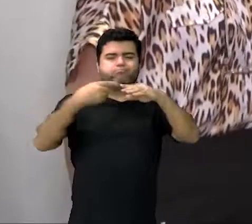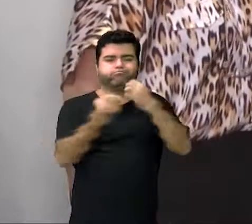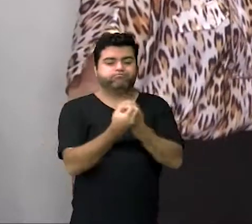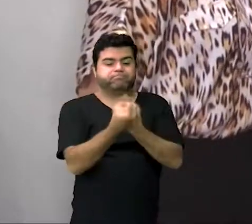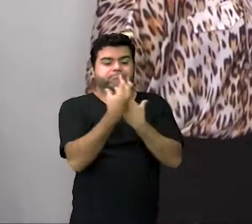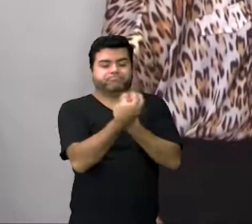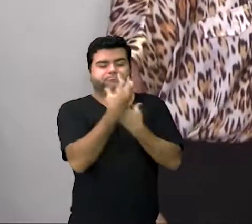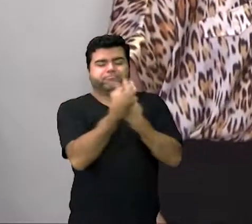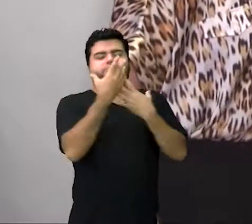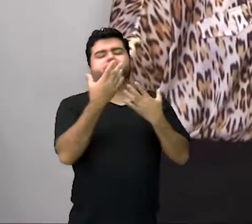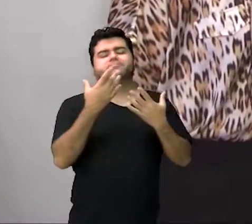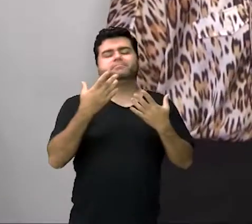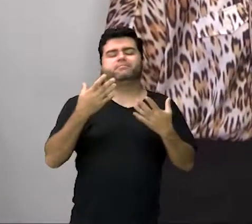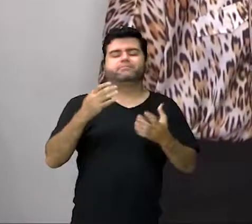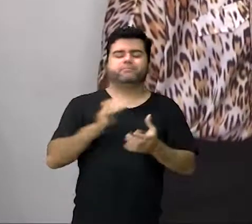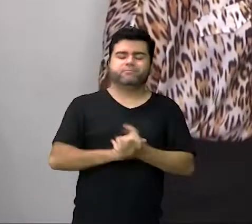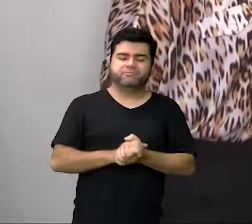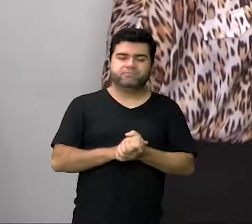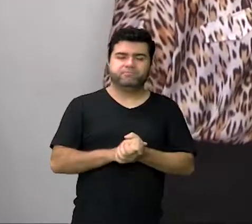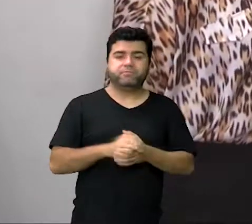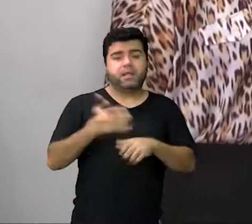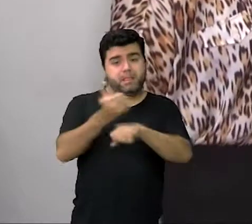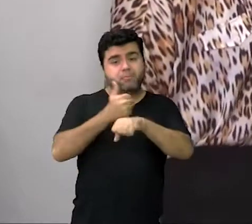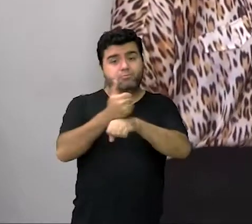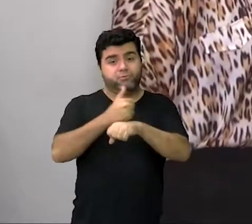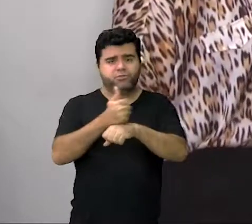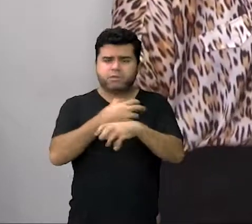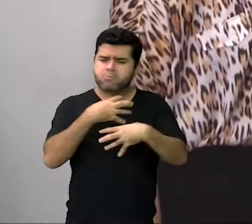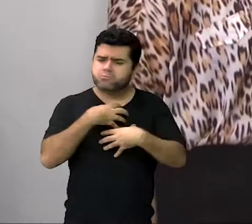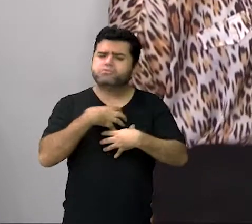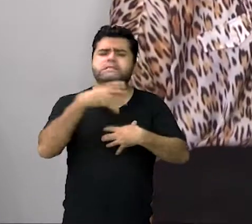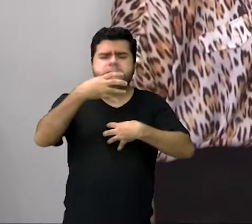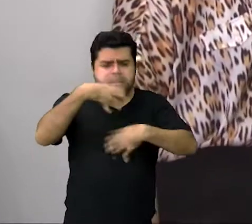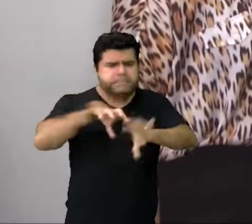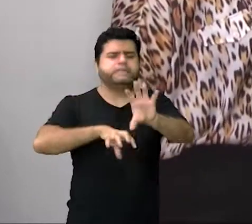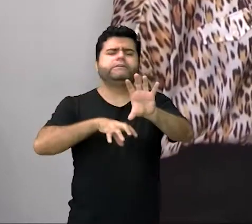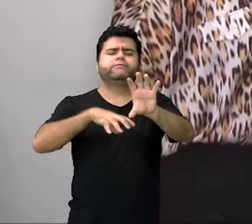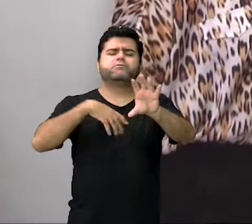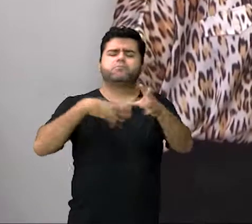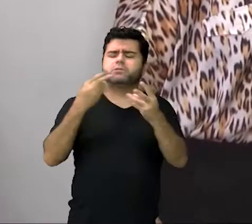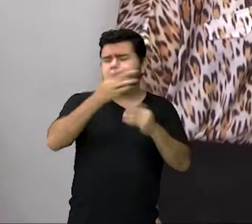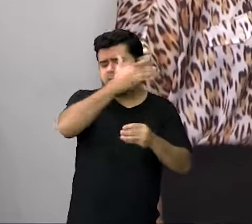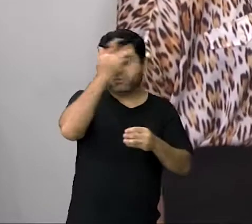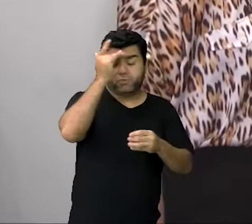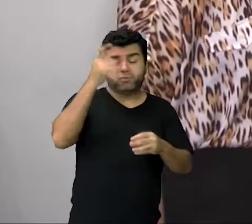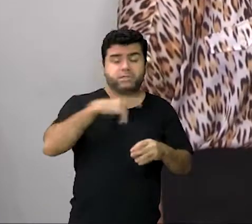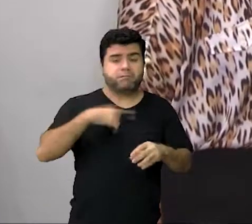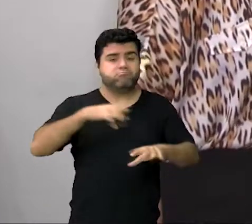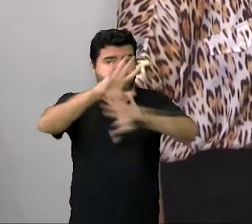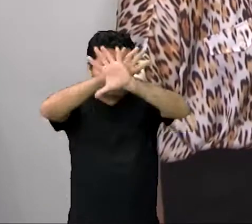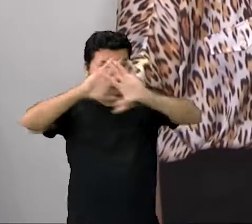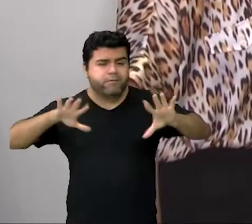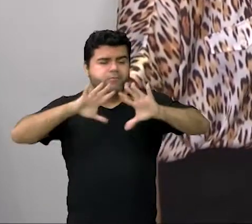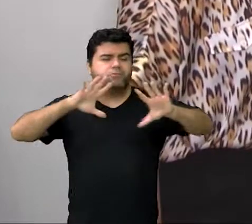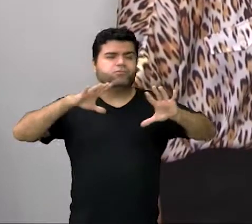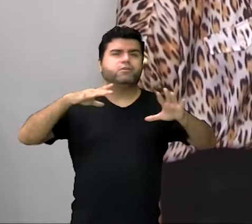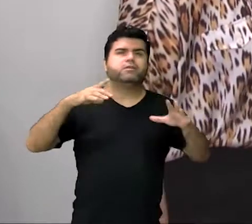muito sensível, muitos profissionais, gente que está junto, né, nessa rede, né, nessa...